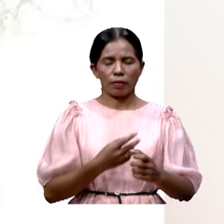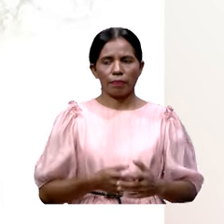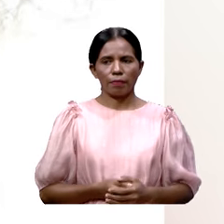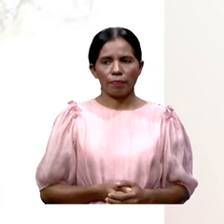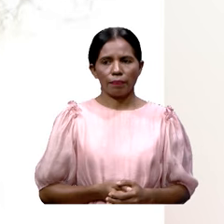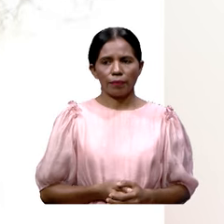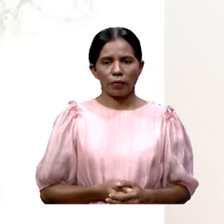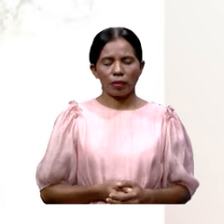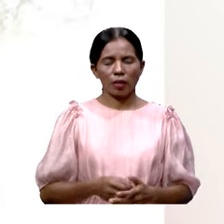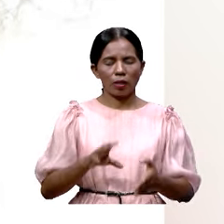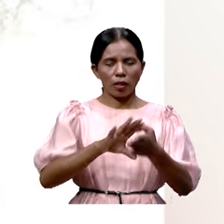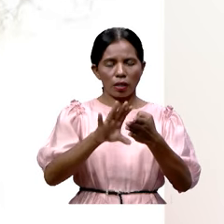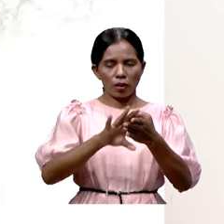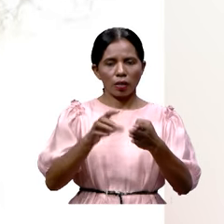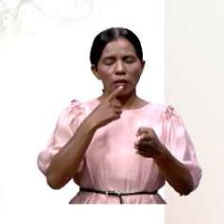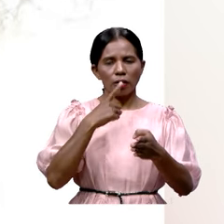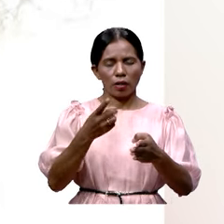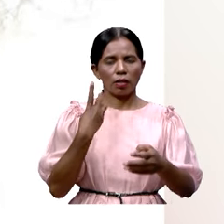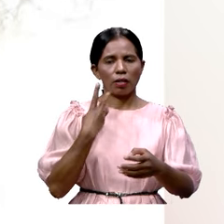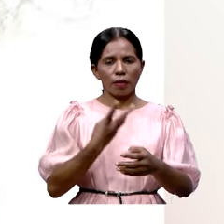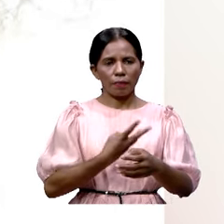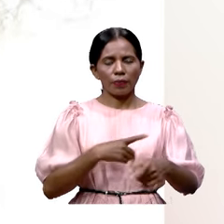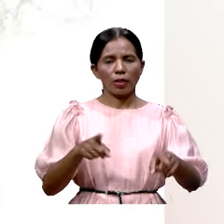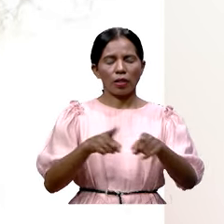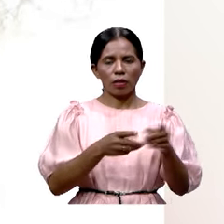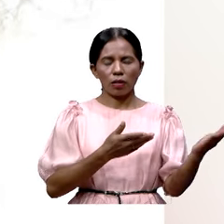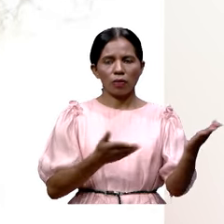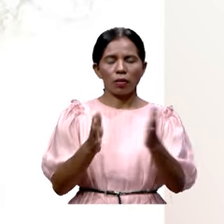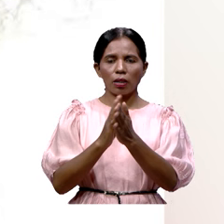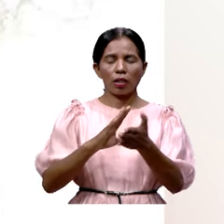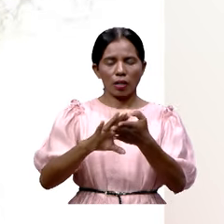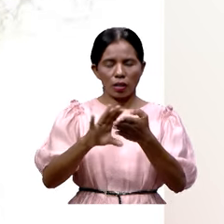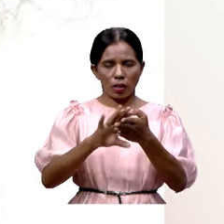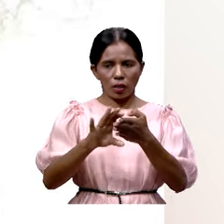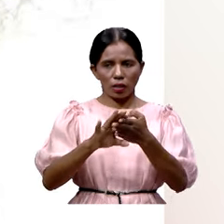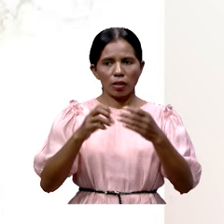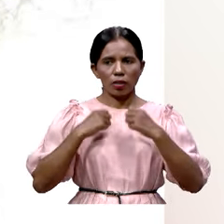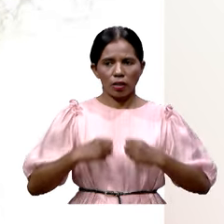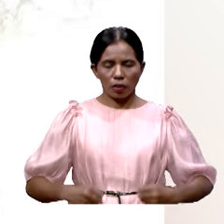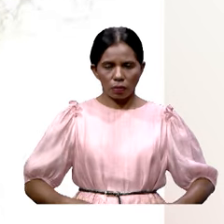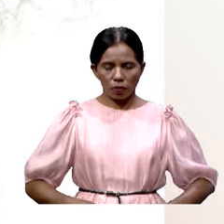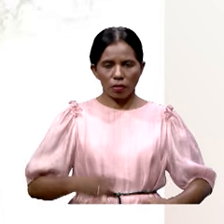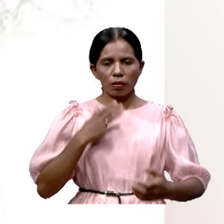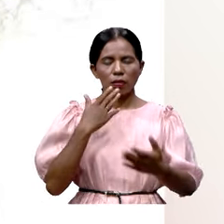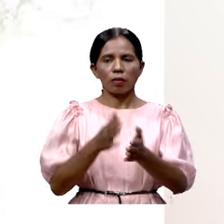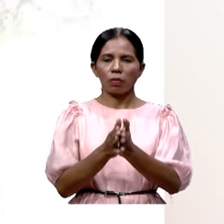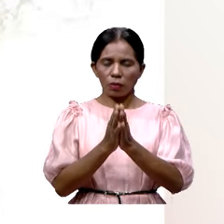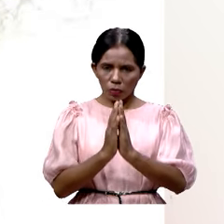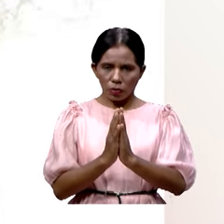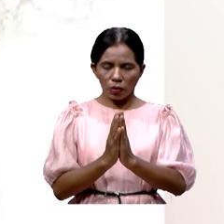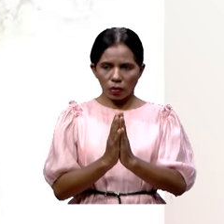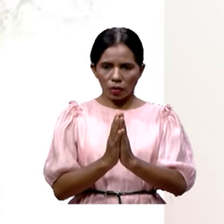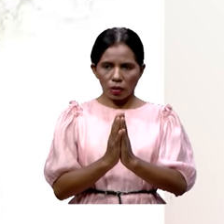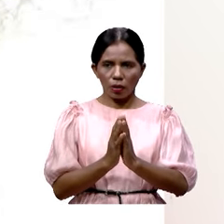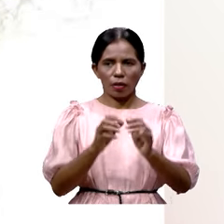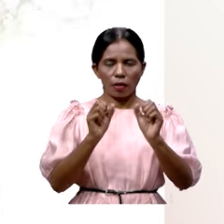ia de spaces financial rukita an satam pididu ko an sekon di sa saudi la dia magita husumak vele